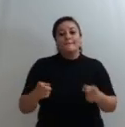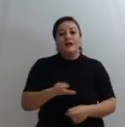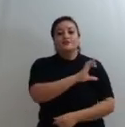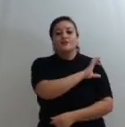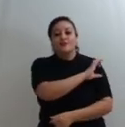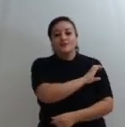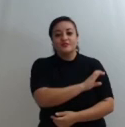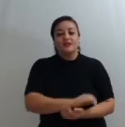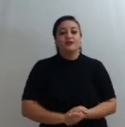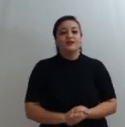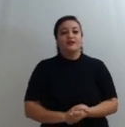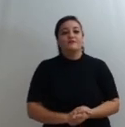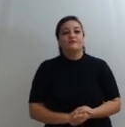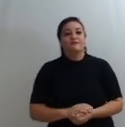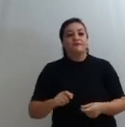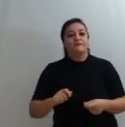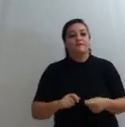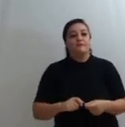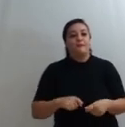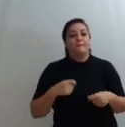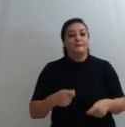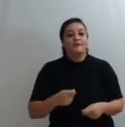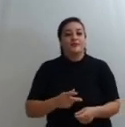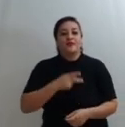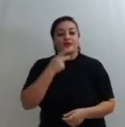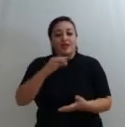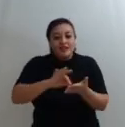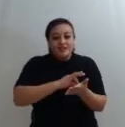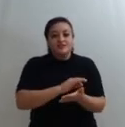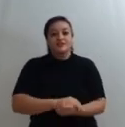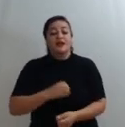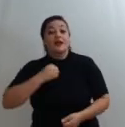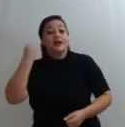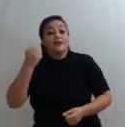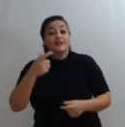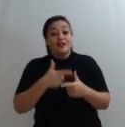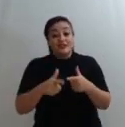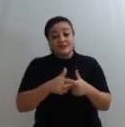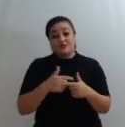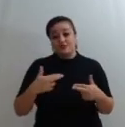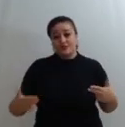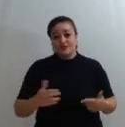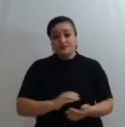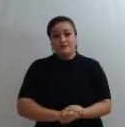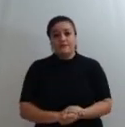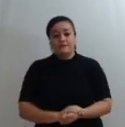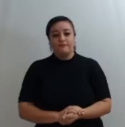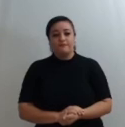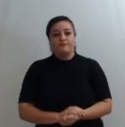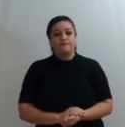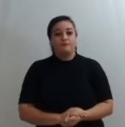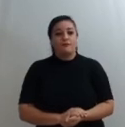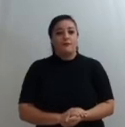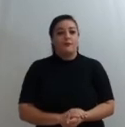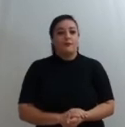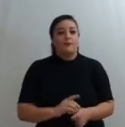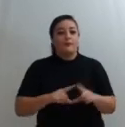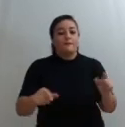ele faz questão de registrar tamanha gravidade dos fatos. Uma partezinha que eu peço a vênia